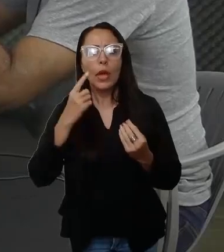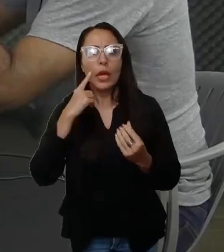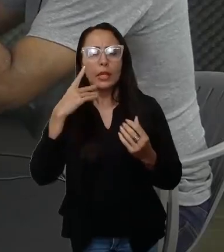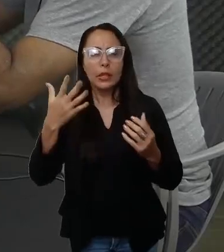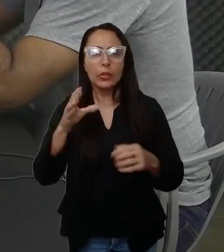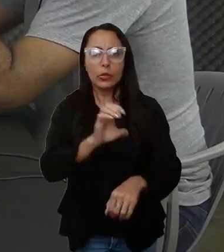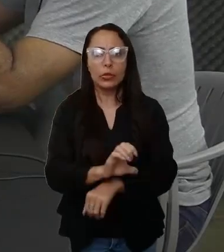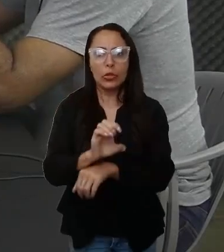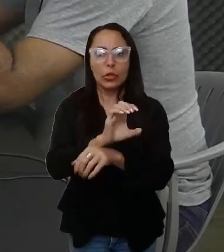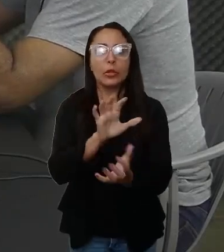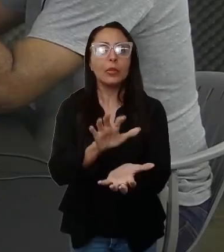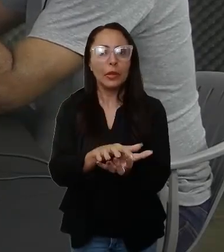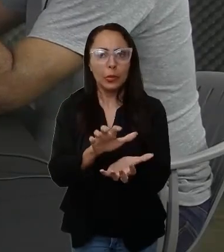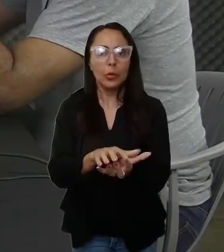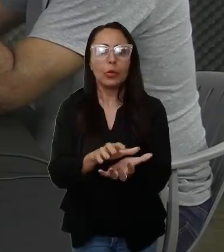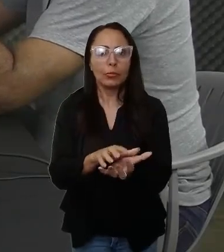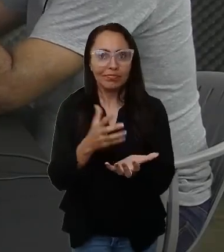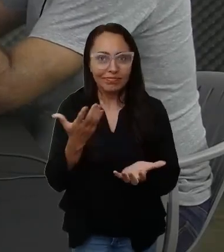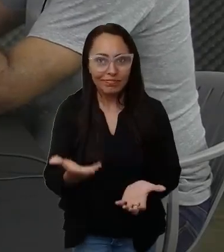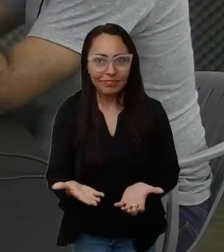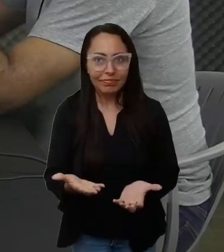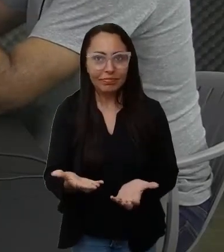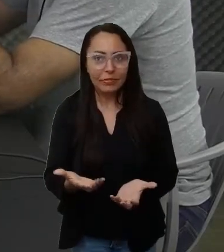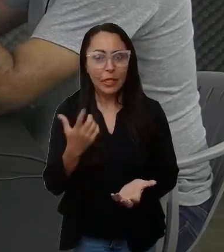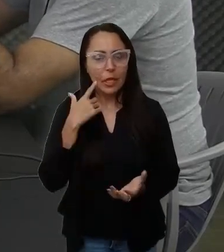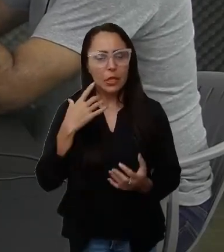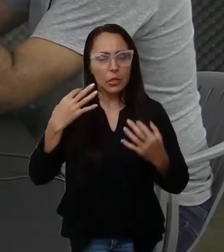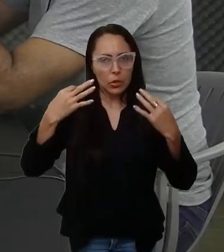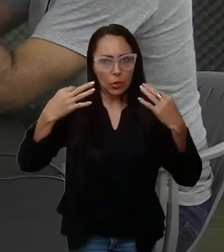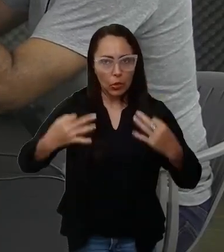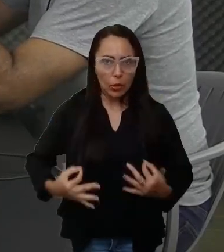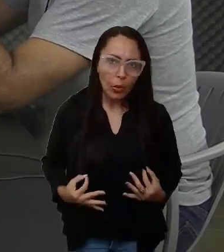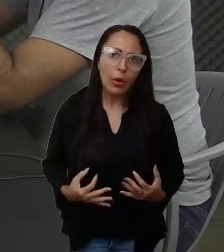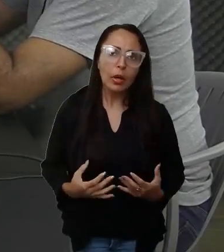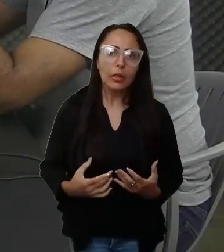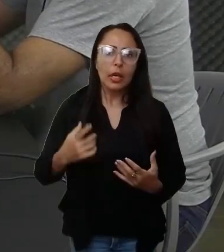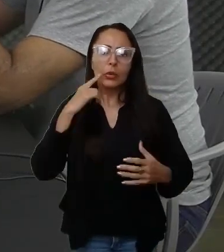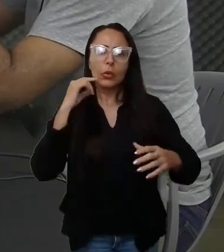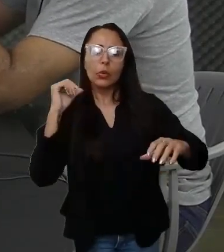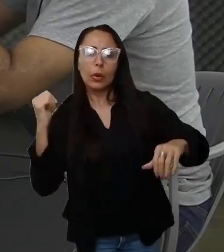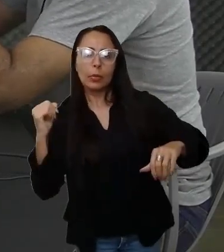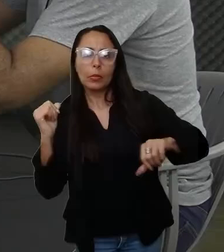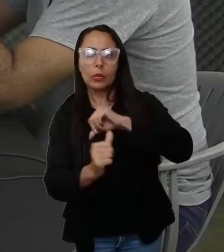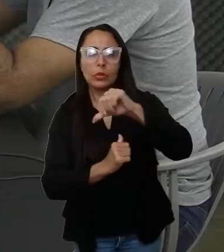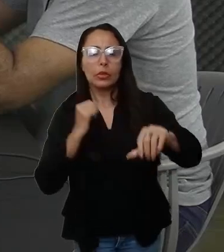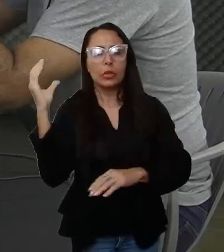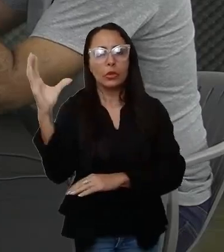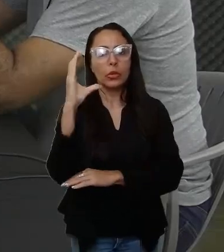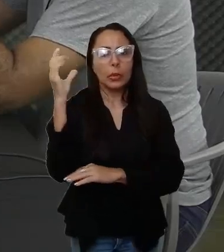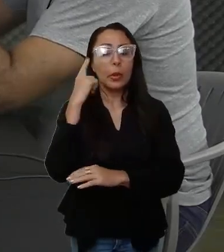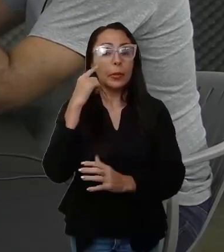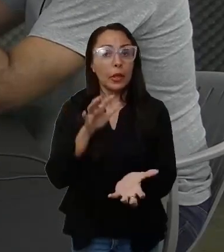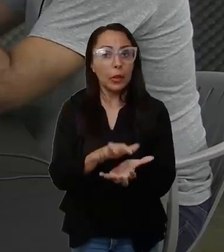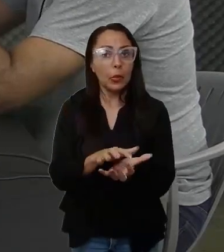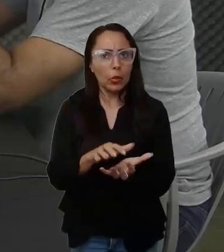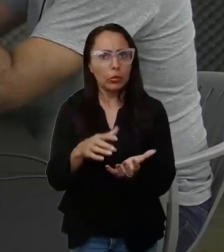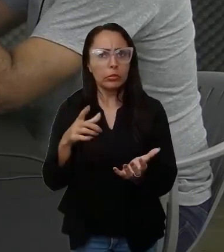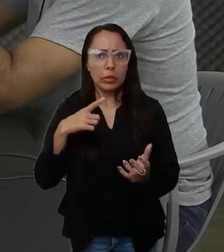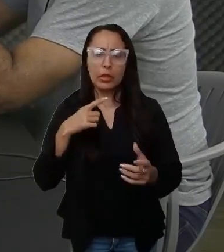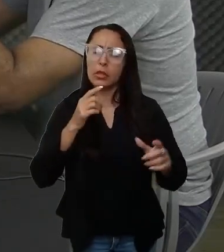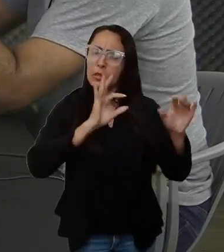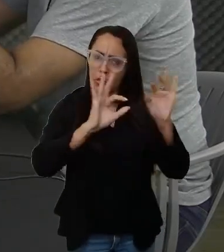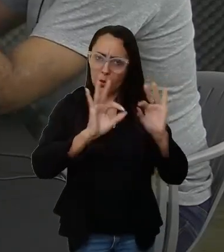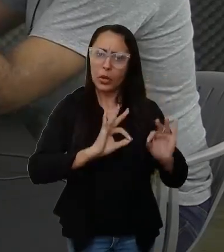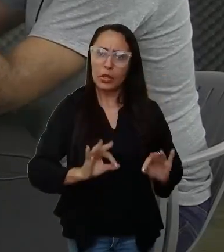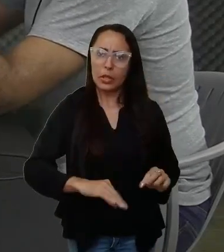Pernambuco, né, tem se comportado com relação a essa questão dessas mudanças climáticas. Pernambuco tem se preparado para